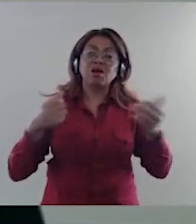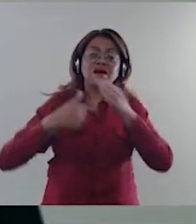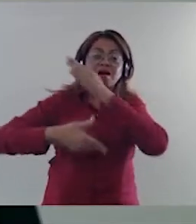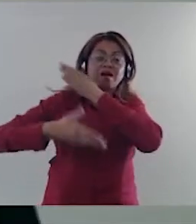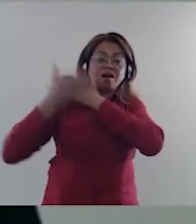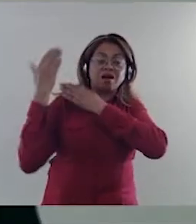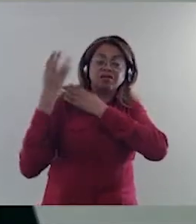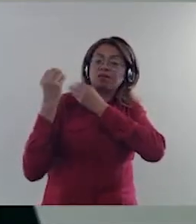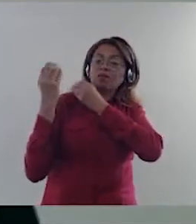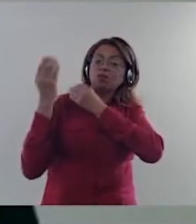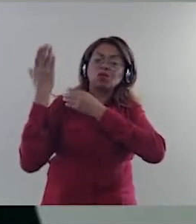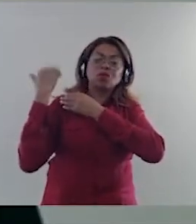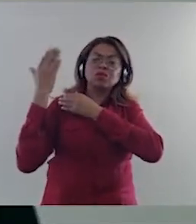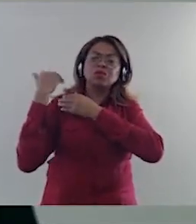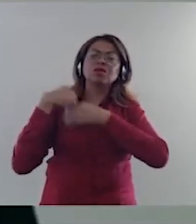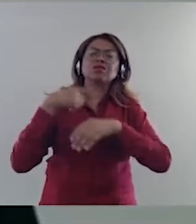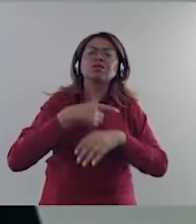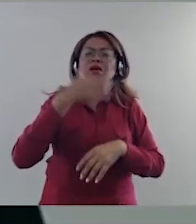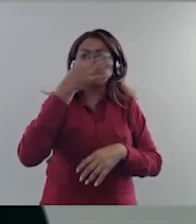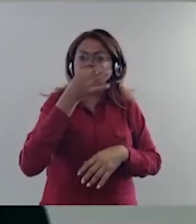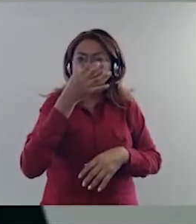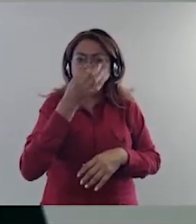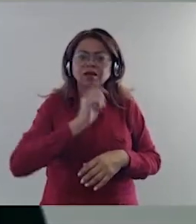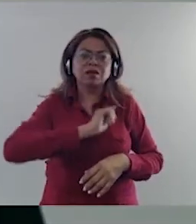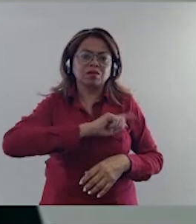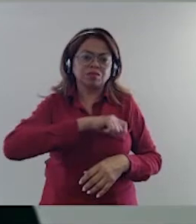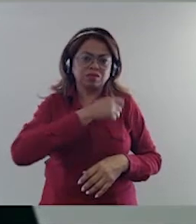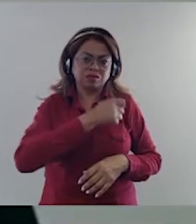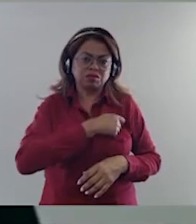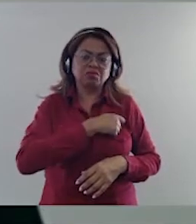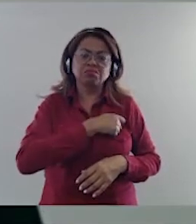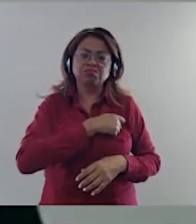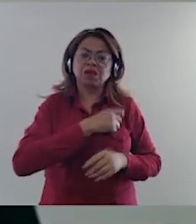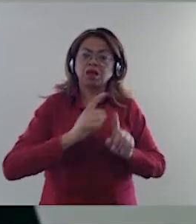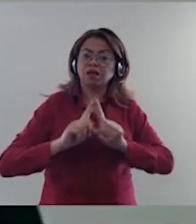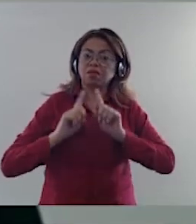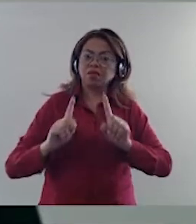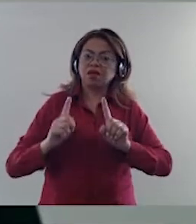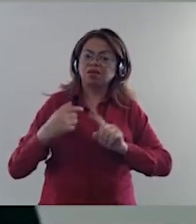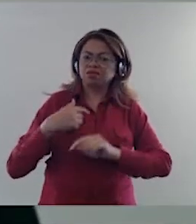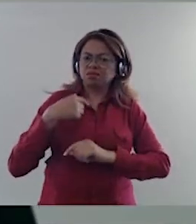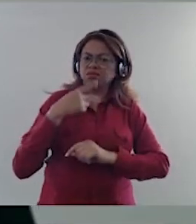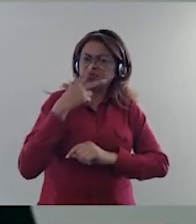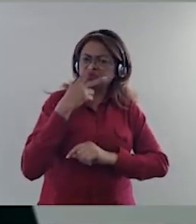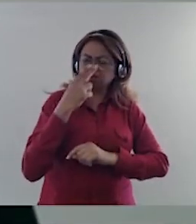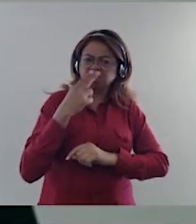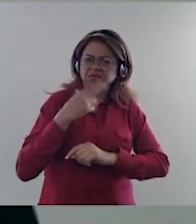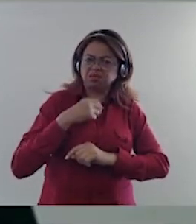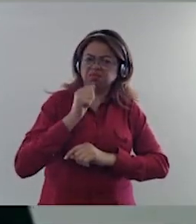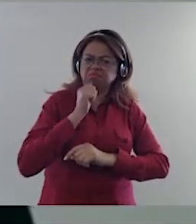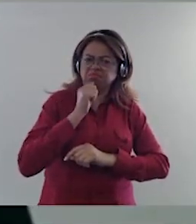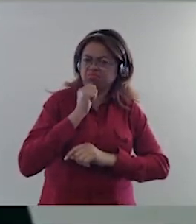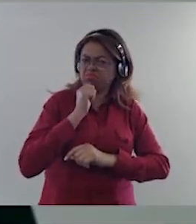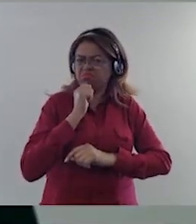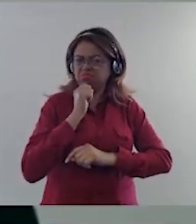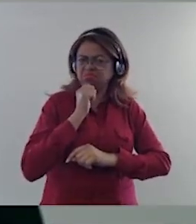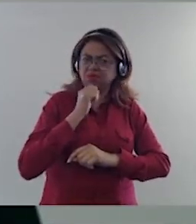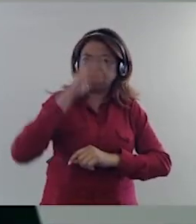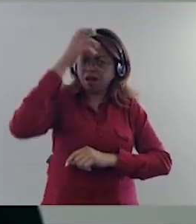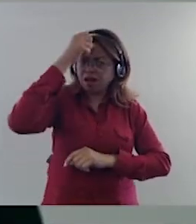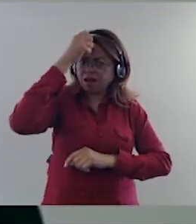com esta pandemia, que foi a da gripe espanhola. E parece que não aprendemos com ela. Pouco se